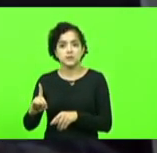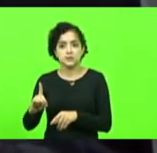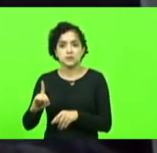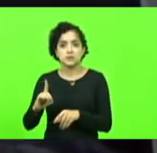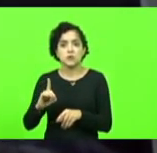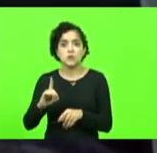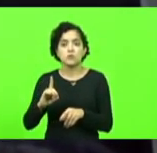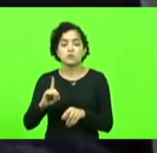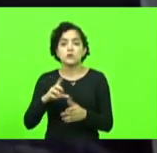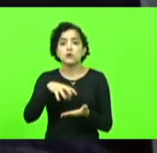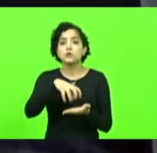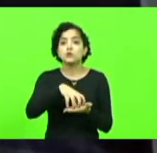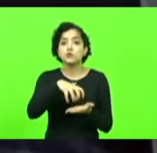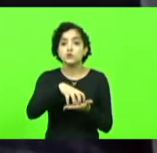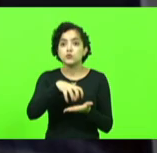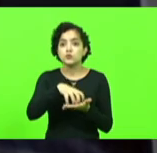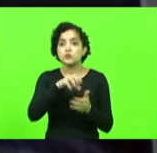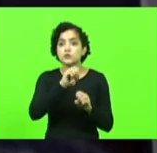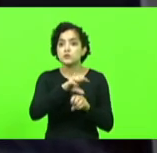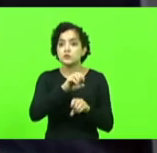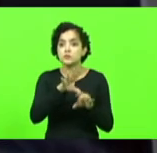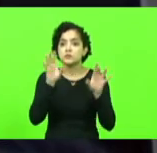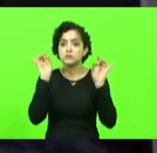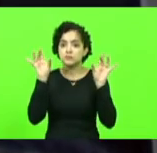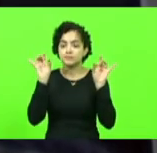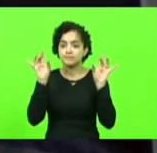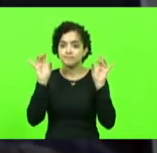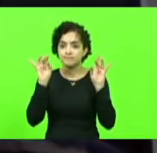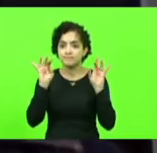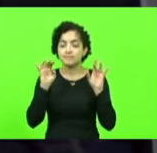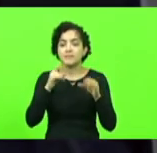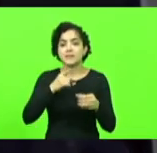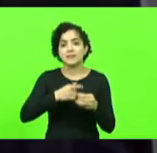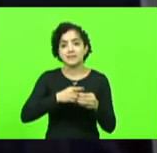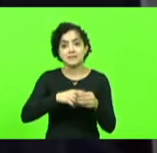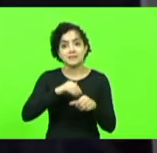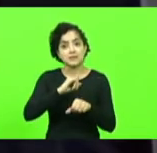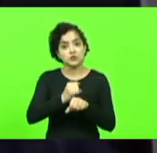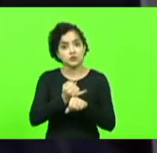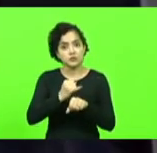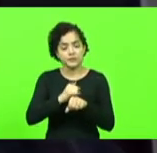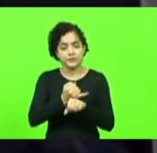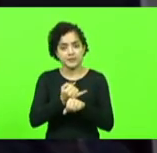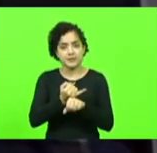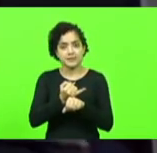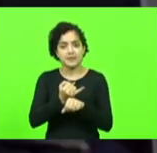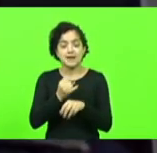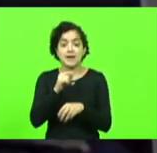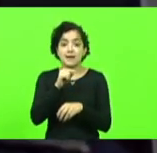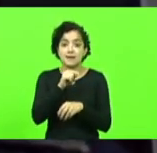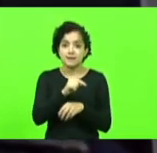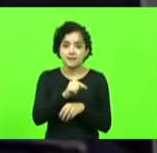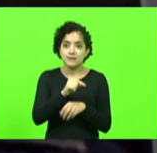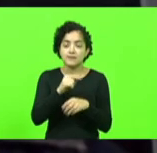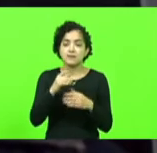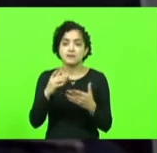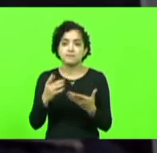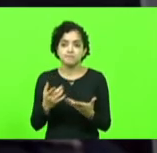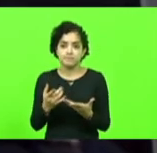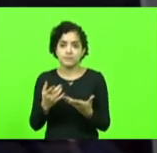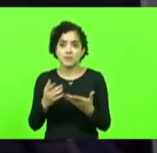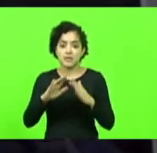Educação Especial da Secretaria de Educação do município de Joinville. E ali, dentro de todas as nossas